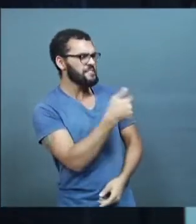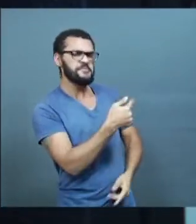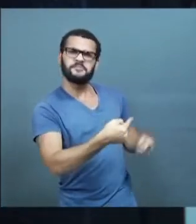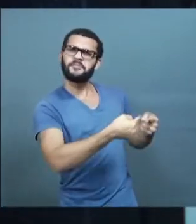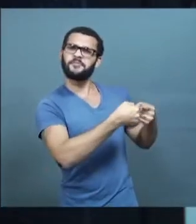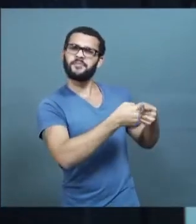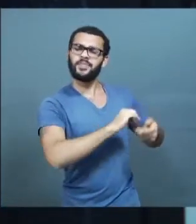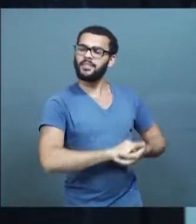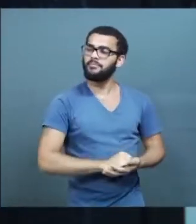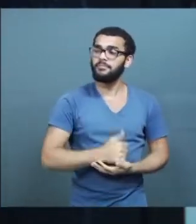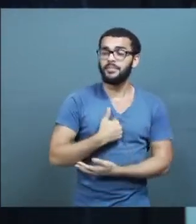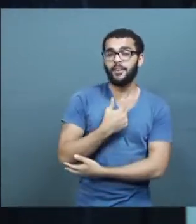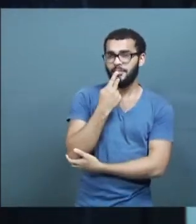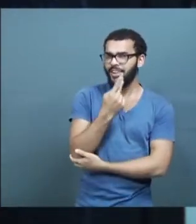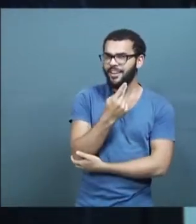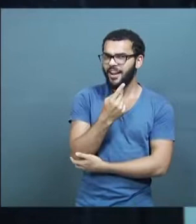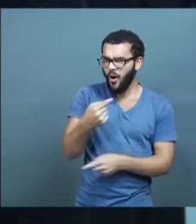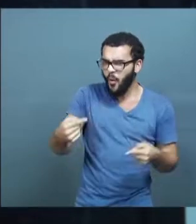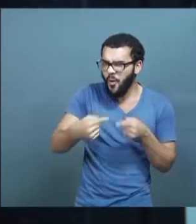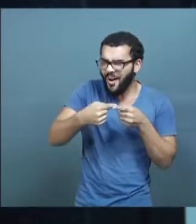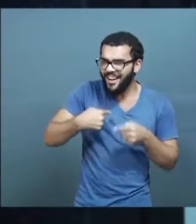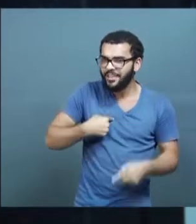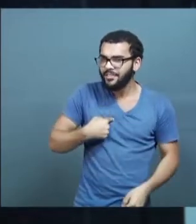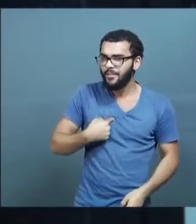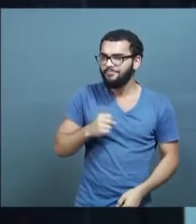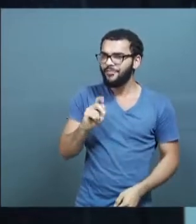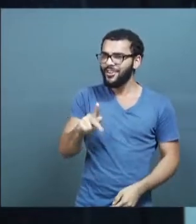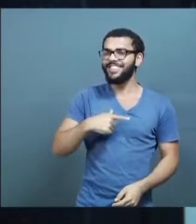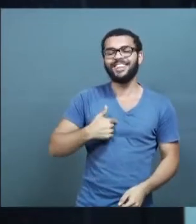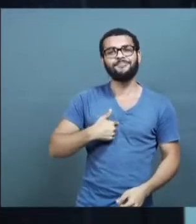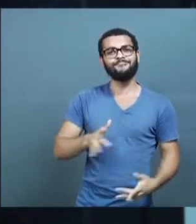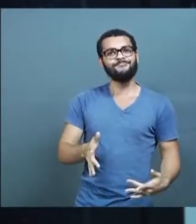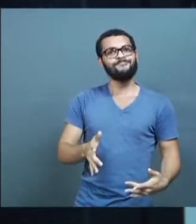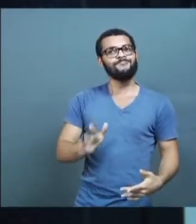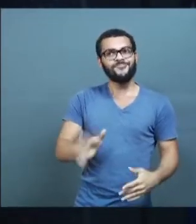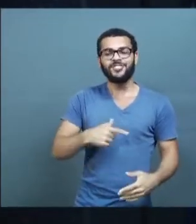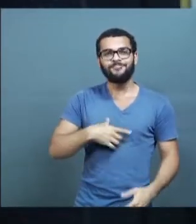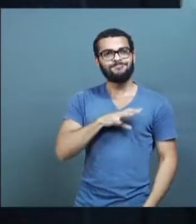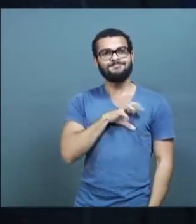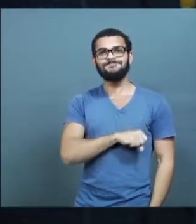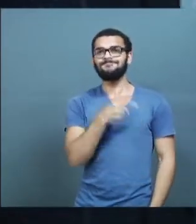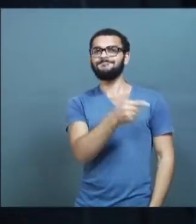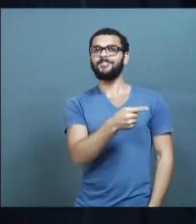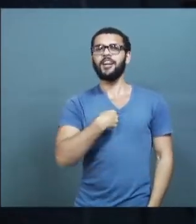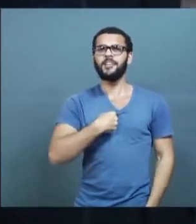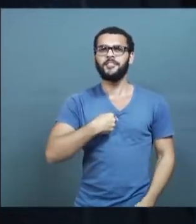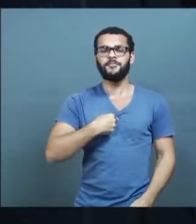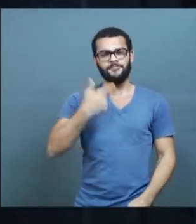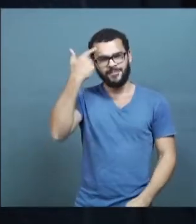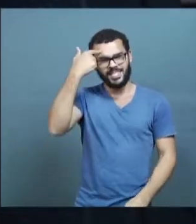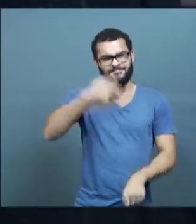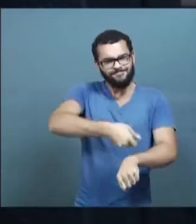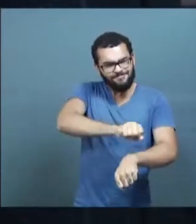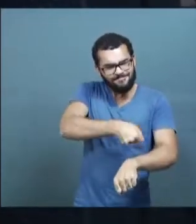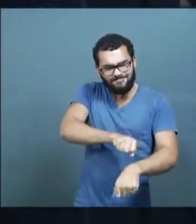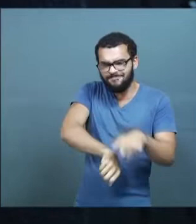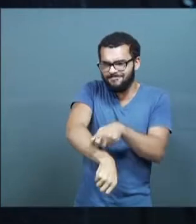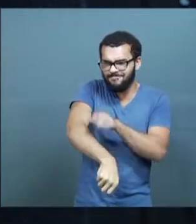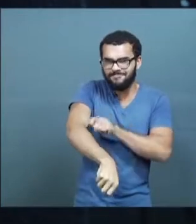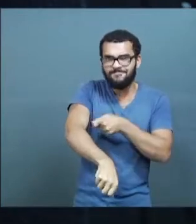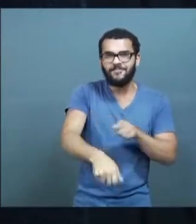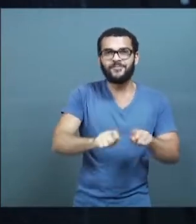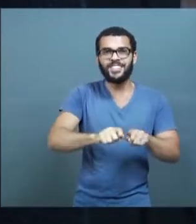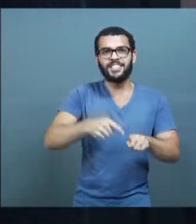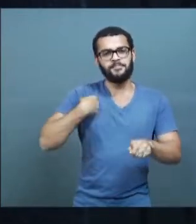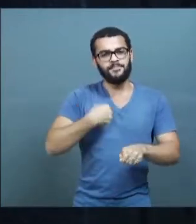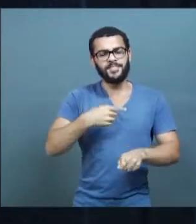assim, então, se a minha cara já está no meu coração, eu vou providenciar para que a gente, então, comece esse